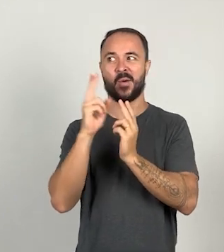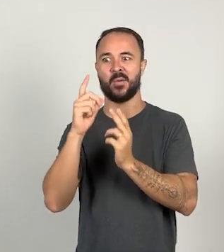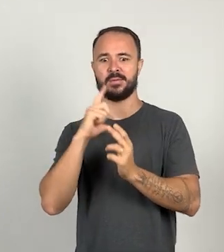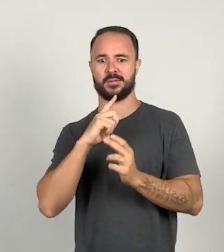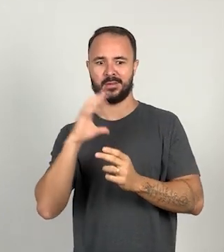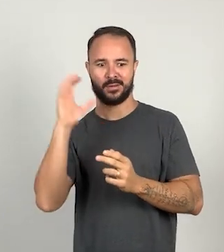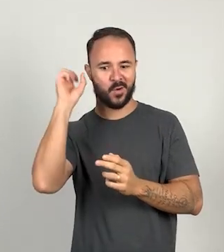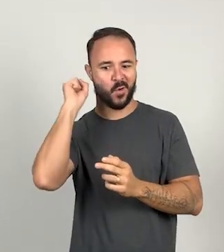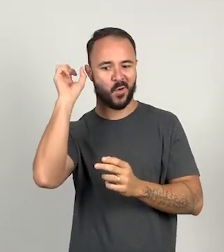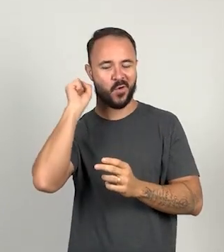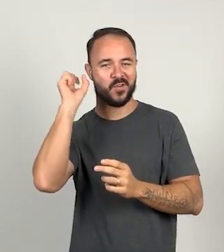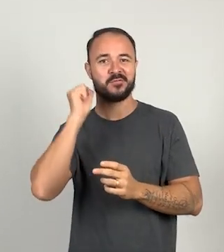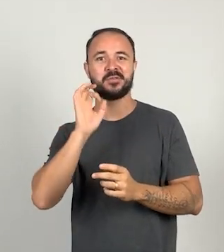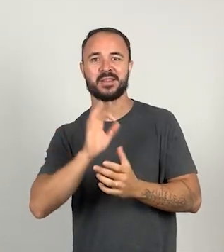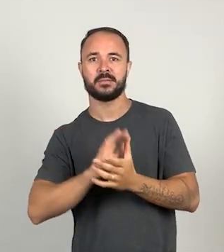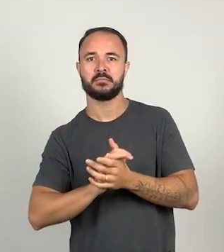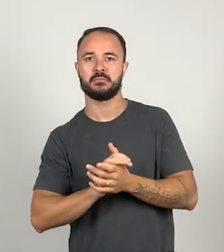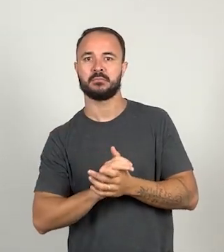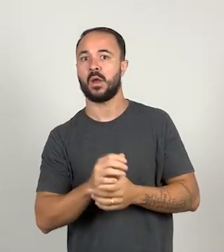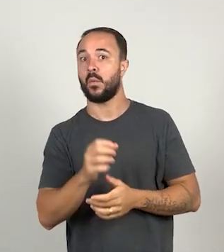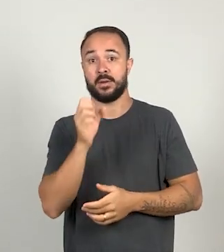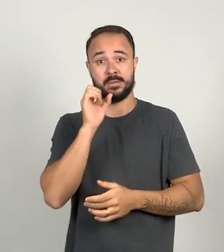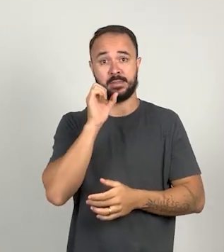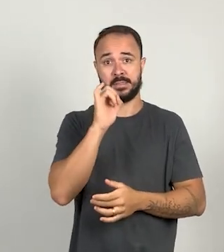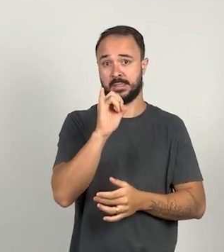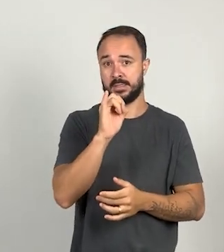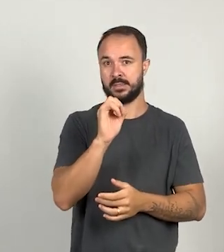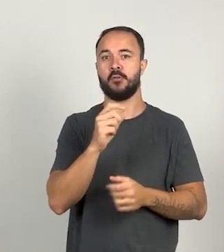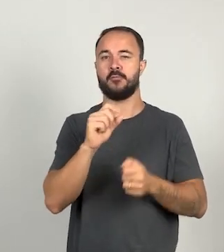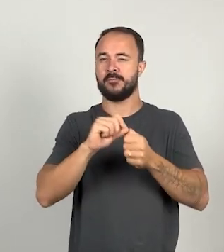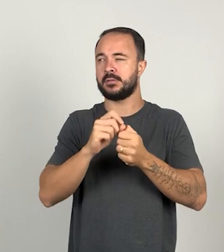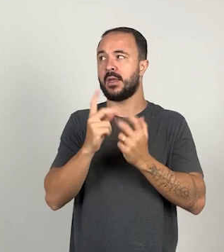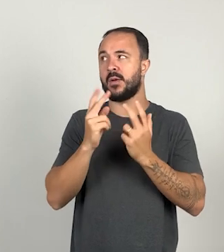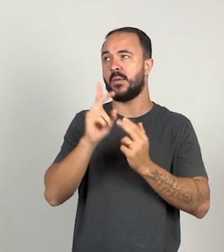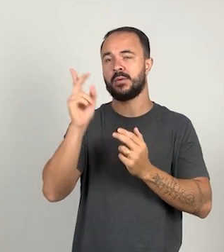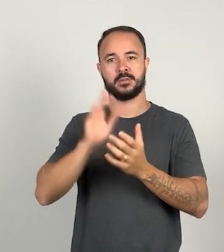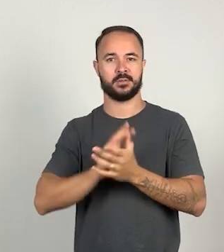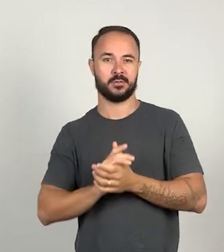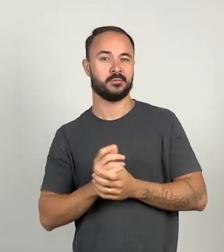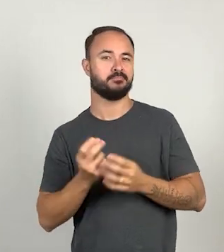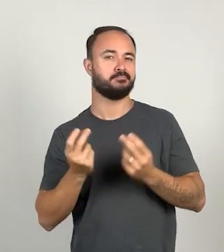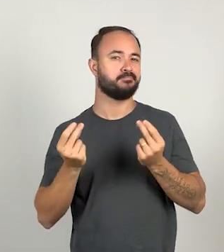produz um som. Se eu estralar os meus dedos assim,